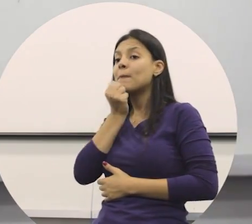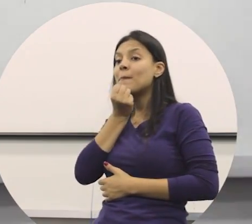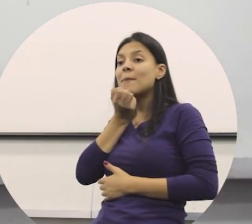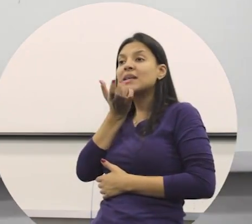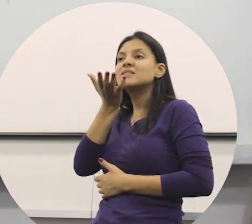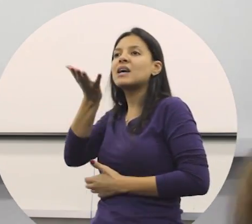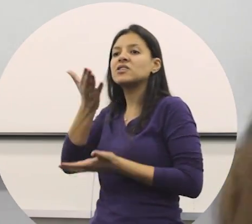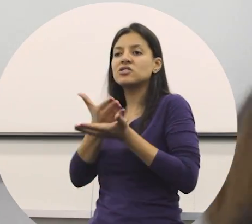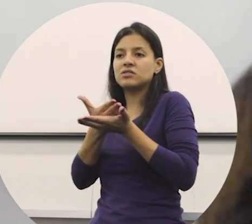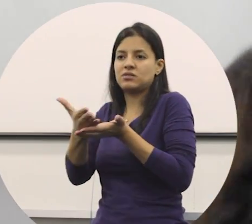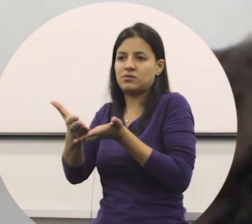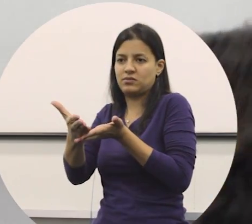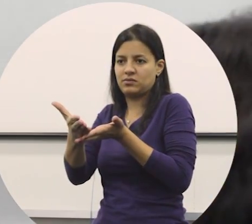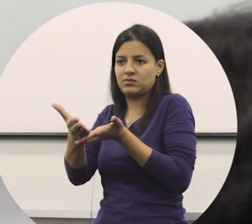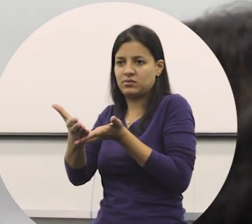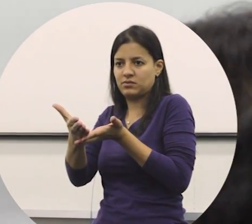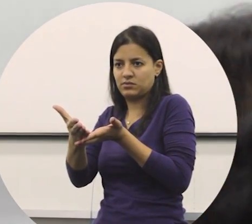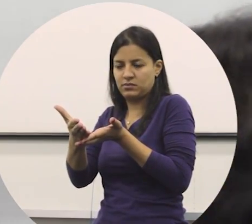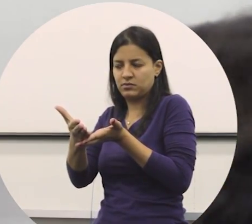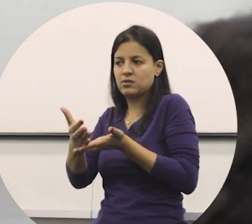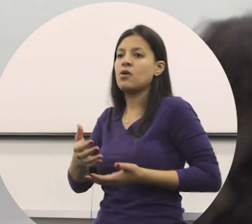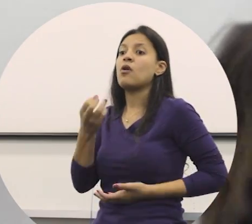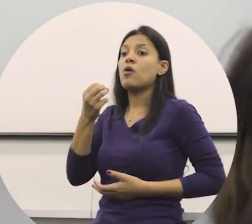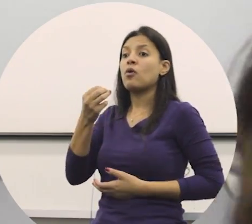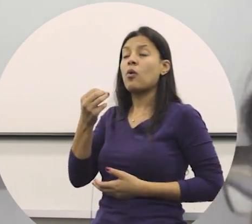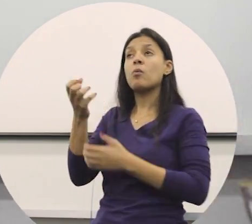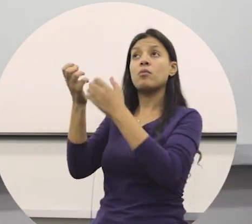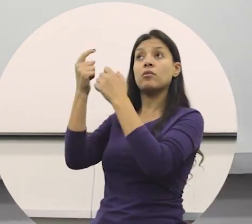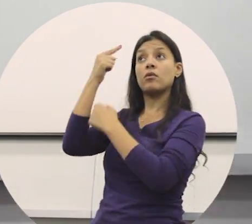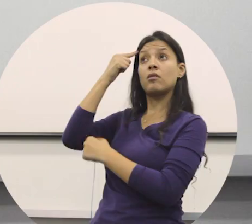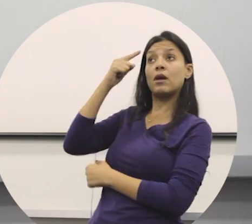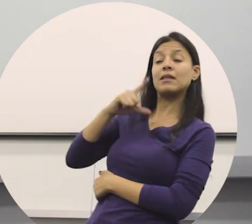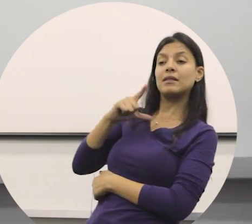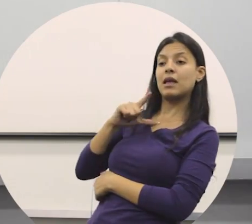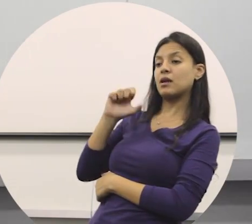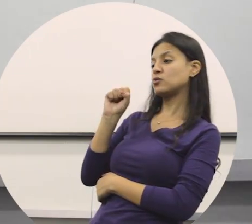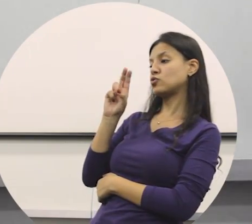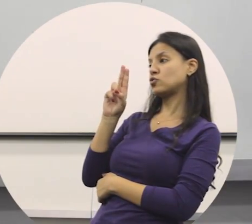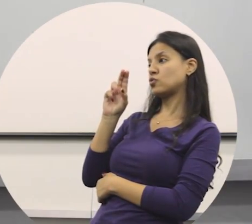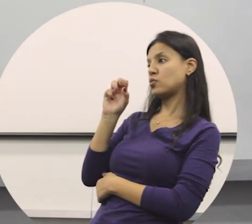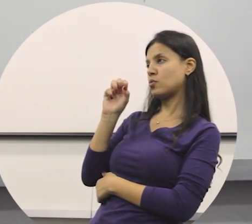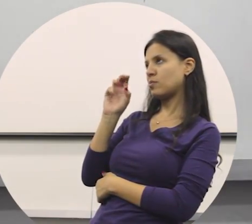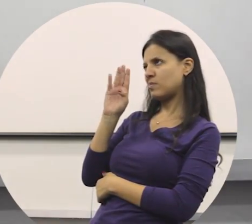aquela substância lá vai ser concebida.